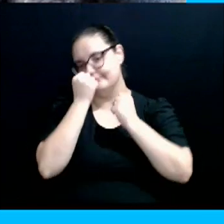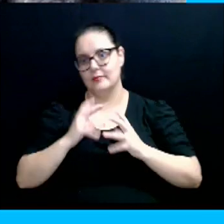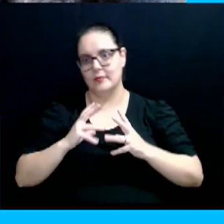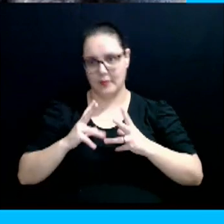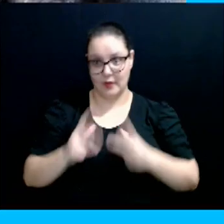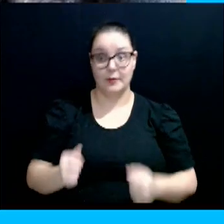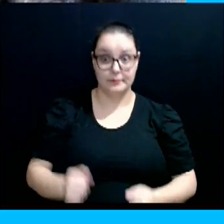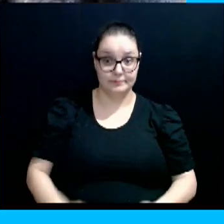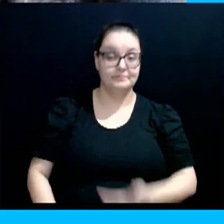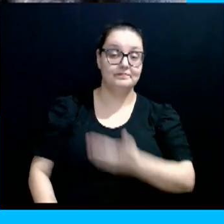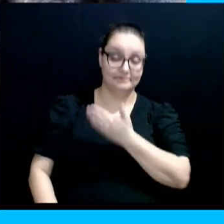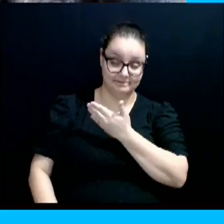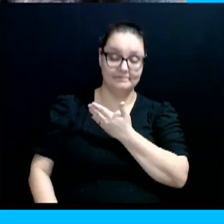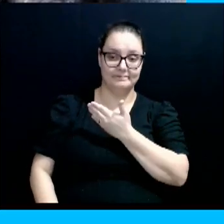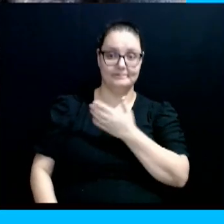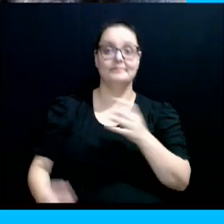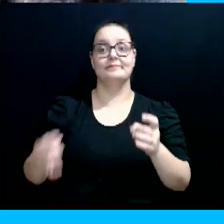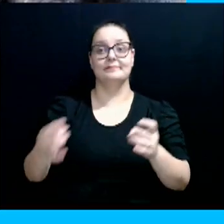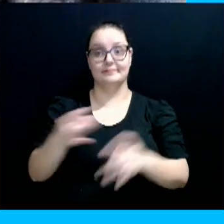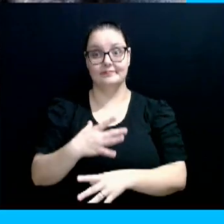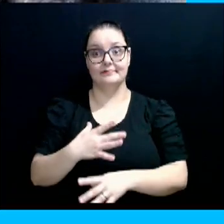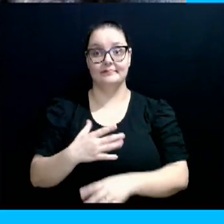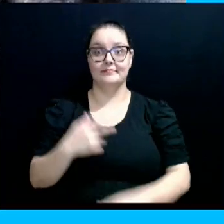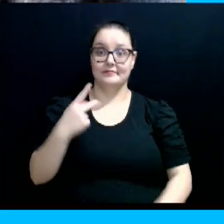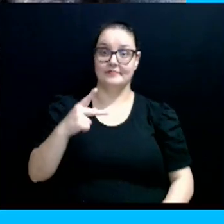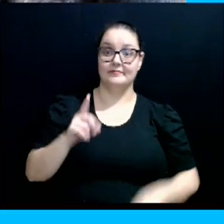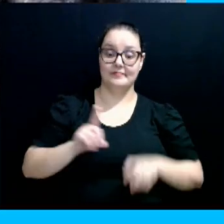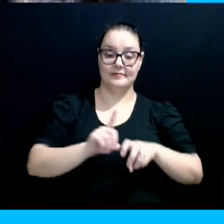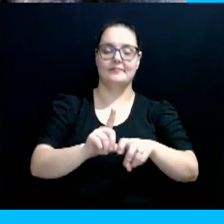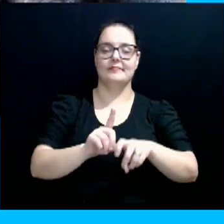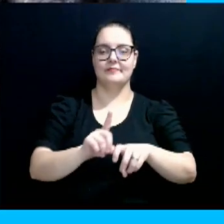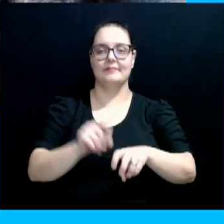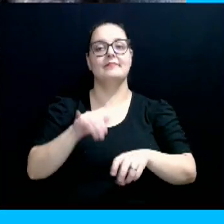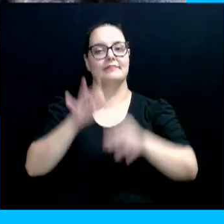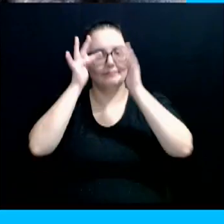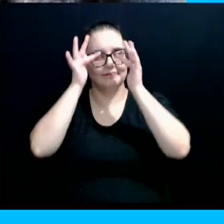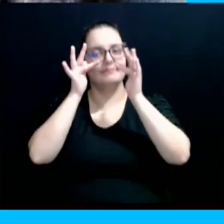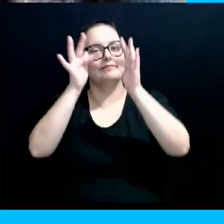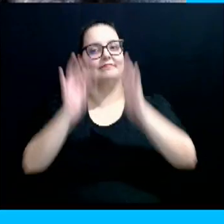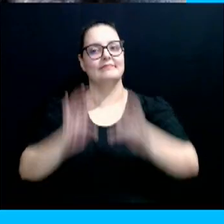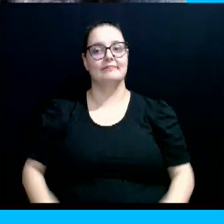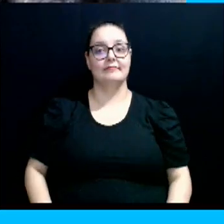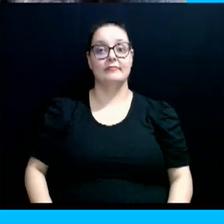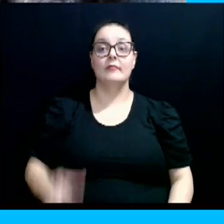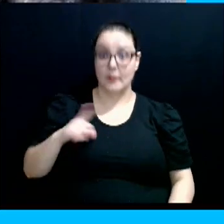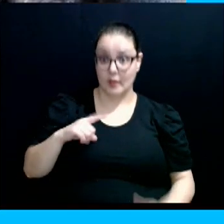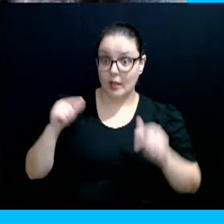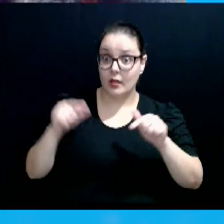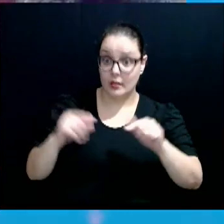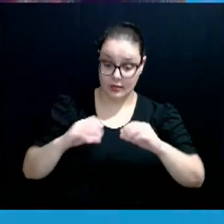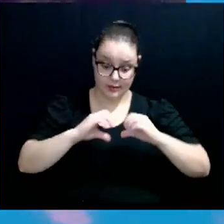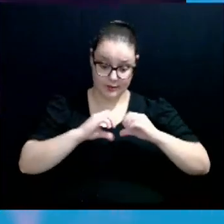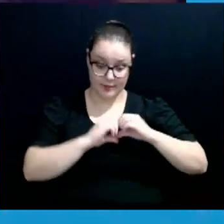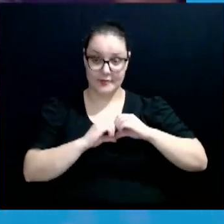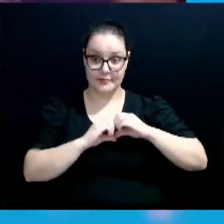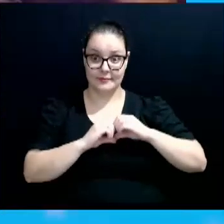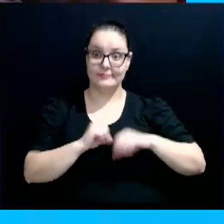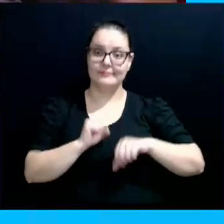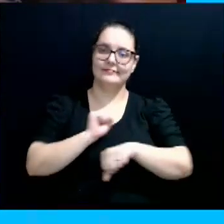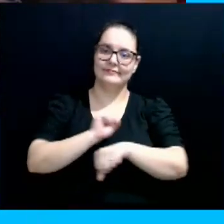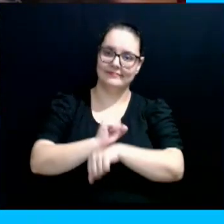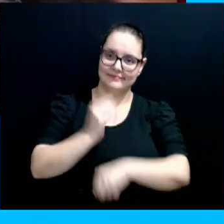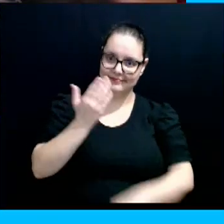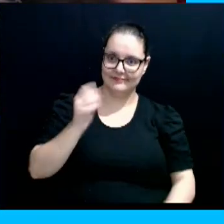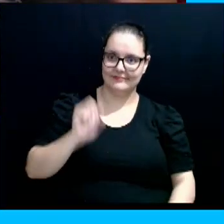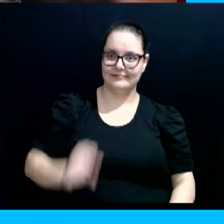guerreiro está pronto para ser seu companheiro mais fiel. Se você tem espaço e amor, ele está esperando por você. E